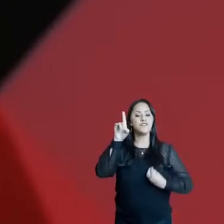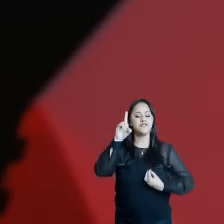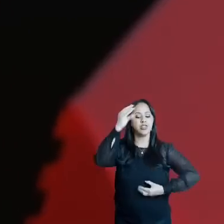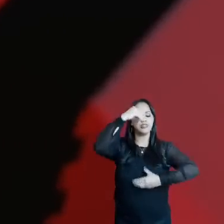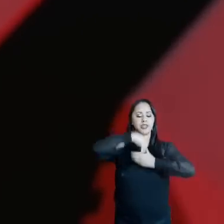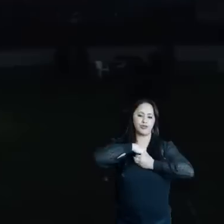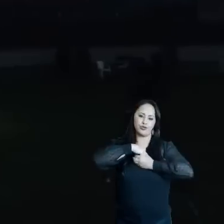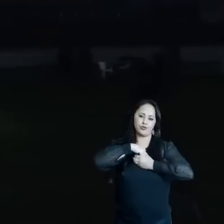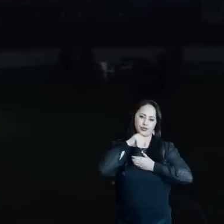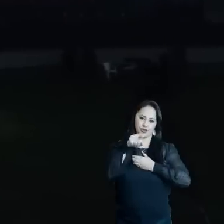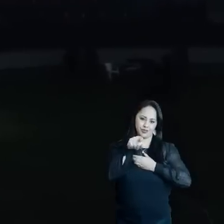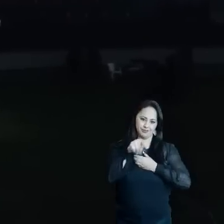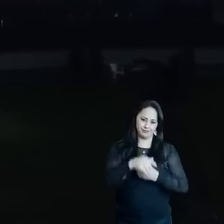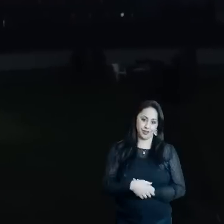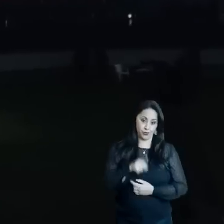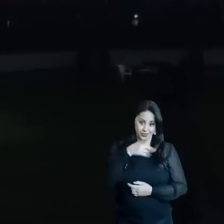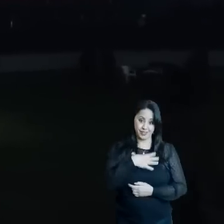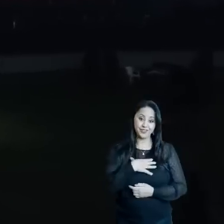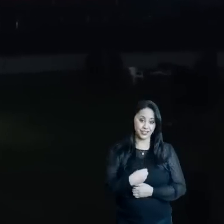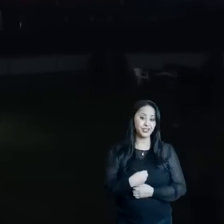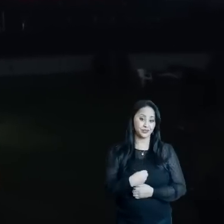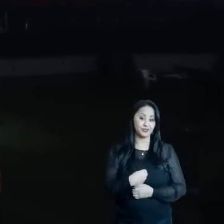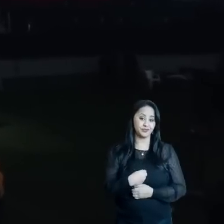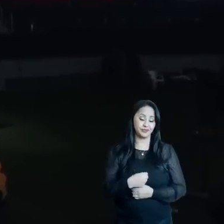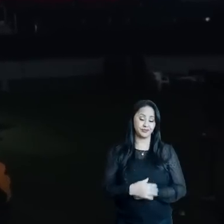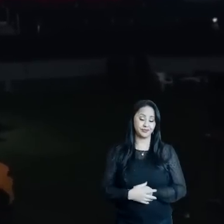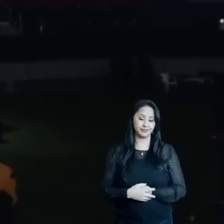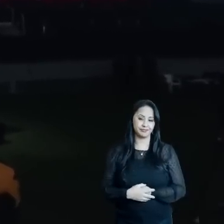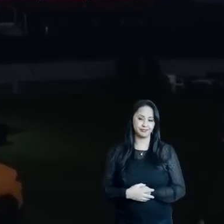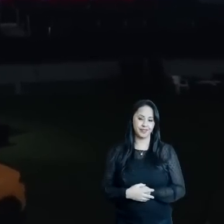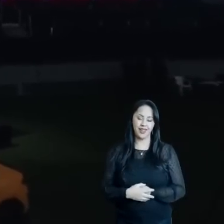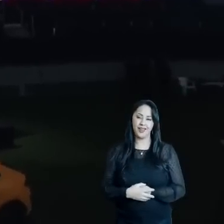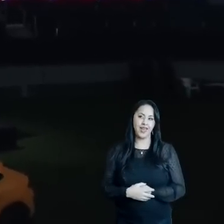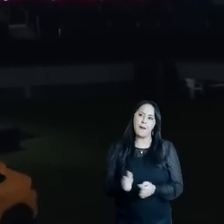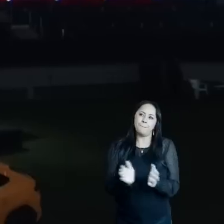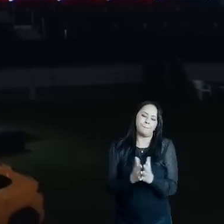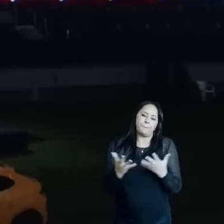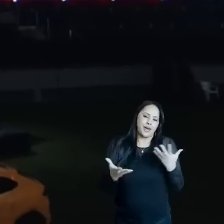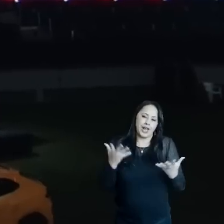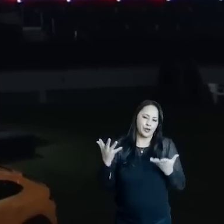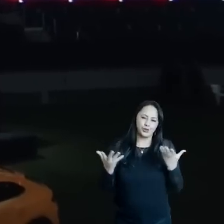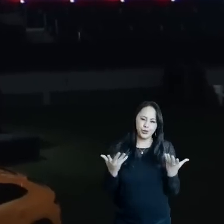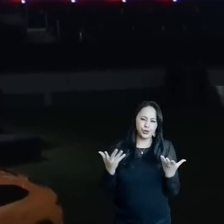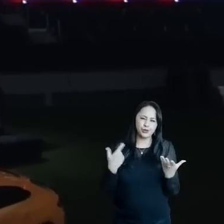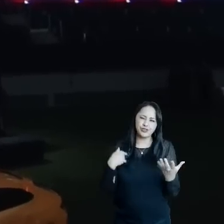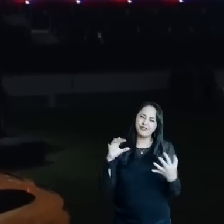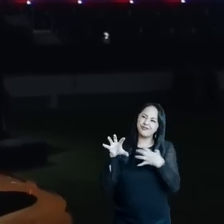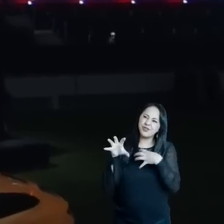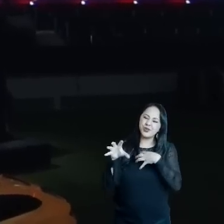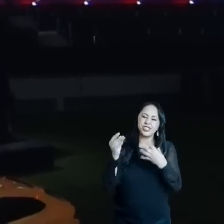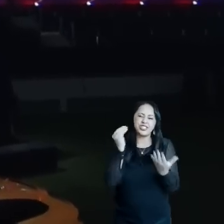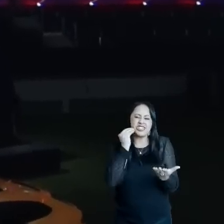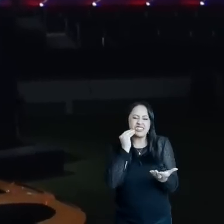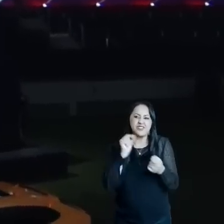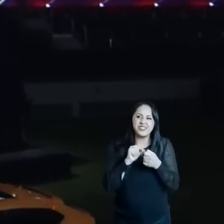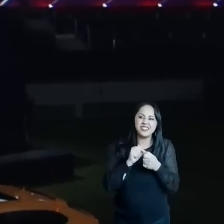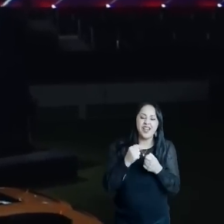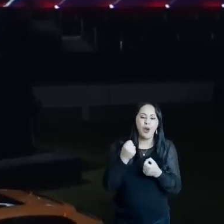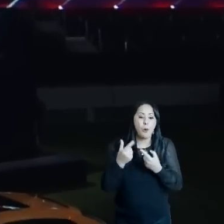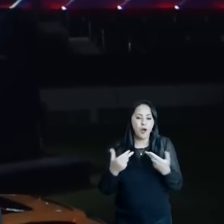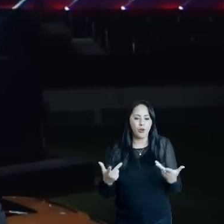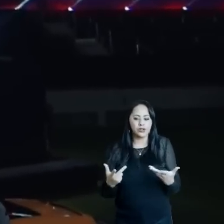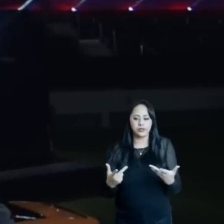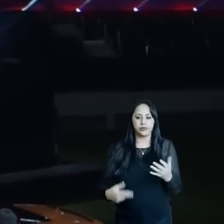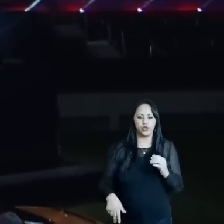filho, você é filho. E é muito incrível que quando a gente escuta alguma coisa, a gente tenta querer fazer algo por